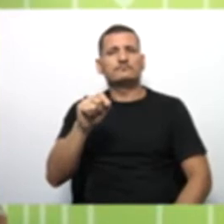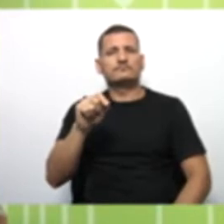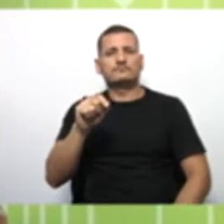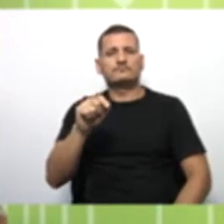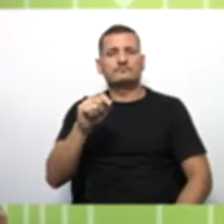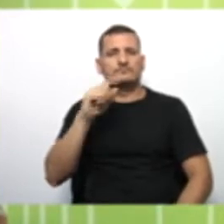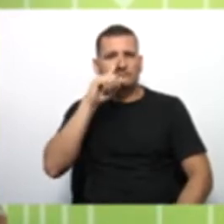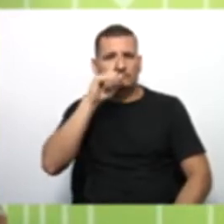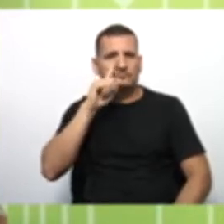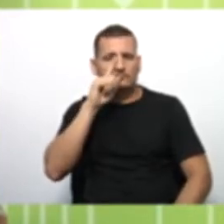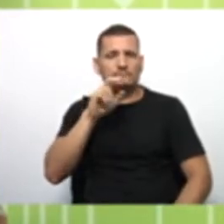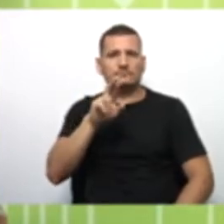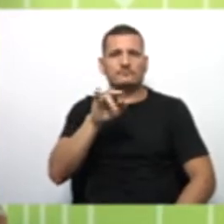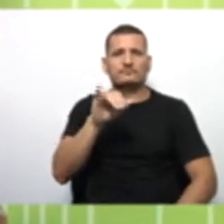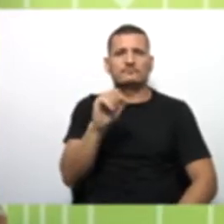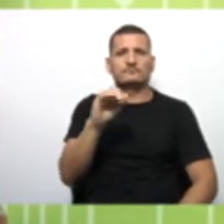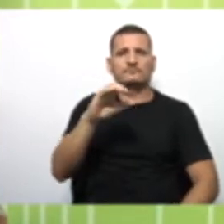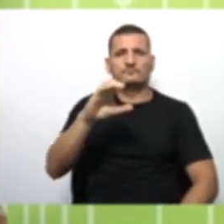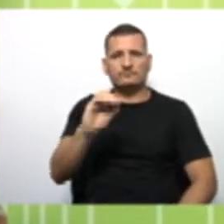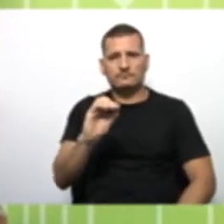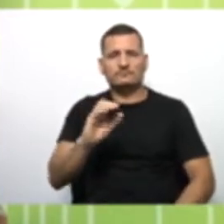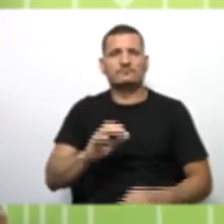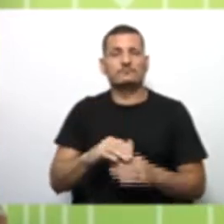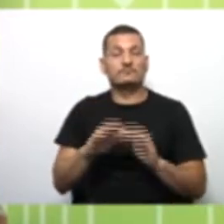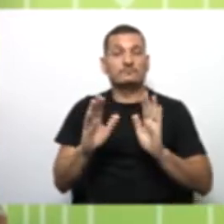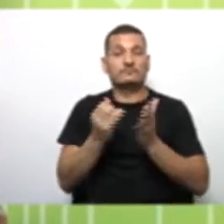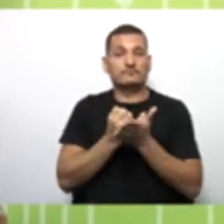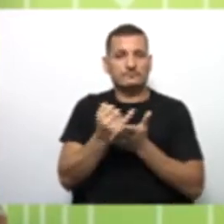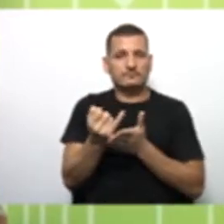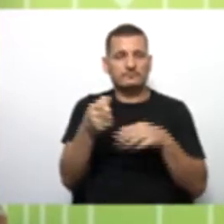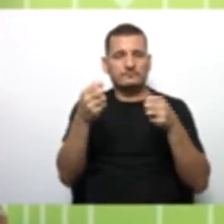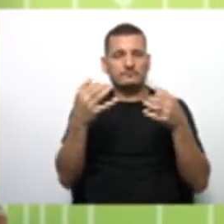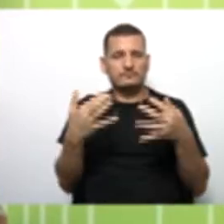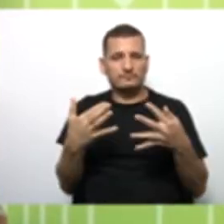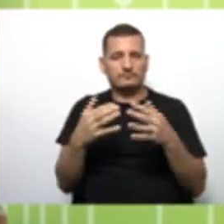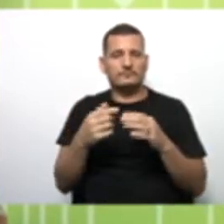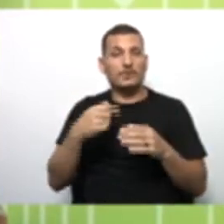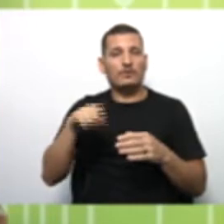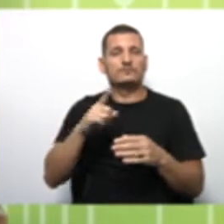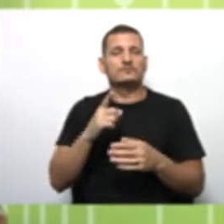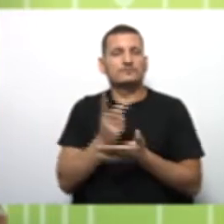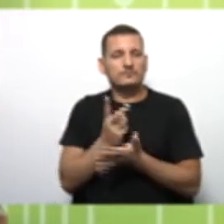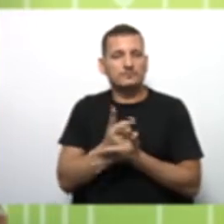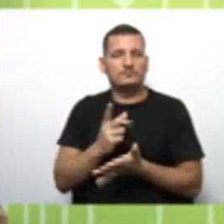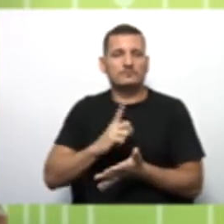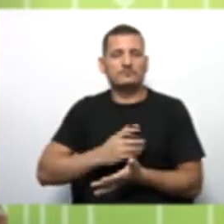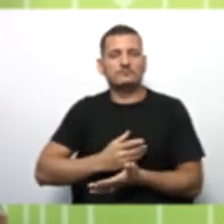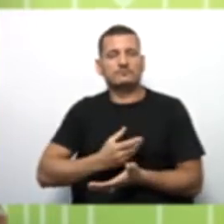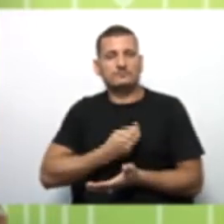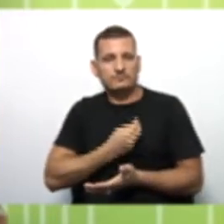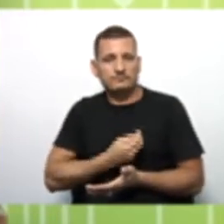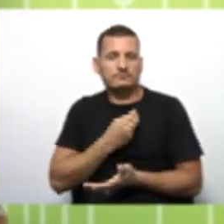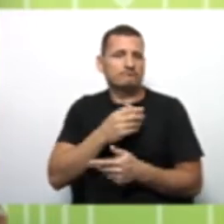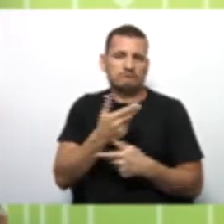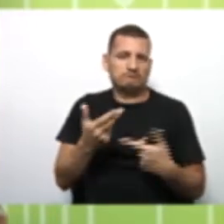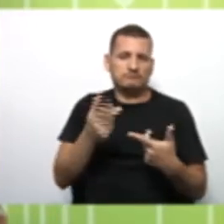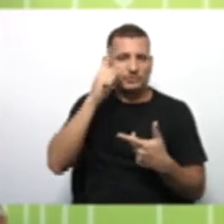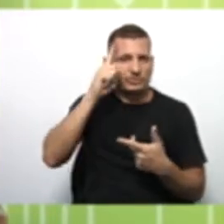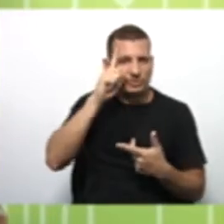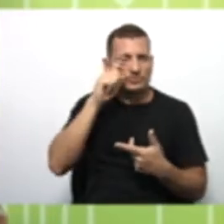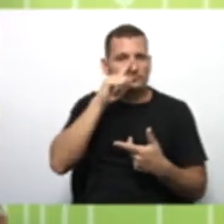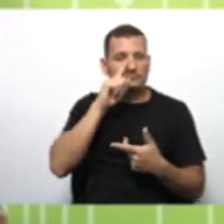ser um risco. Né? A gente, como na introdução aqui da aula, a gente falou que constantemente vivemos em risco. A gente vai